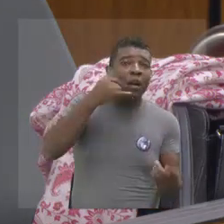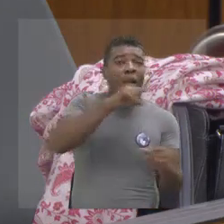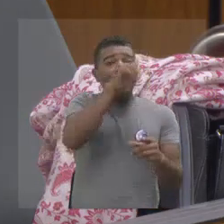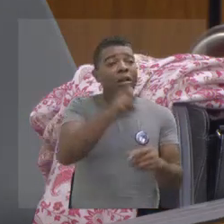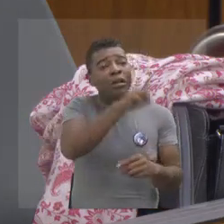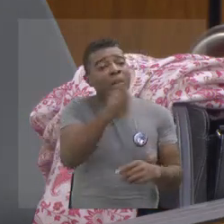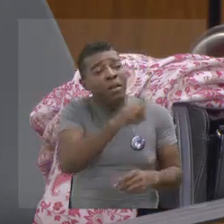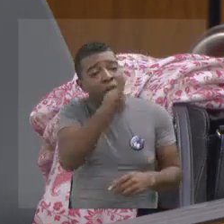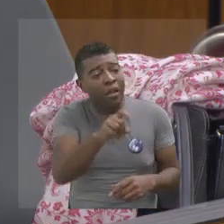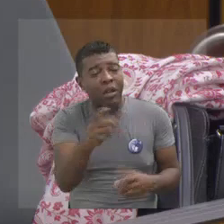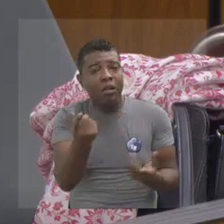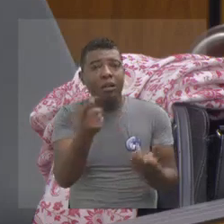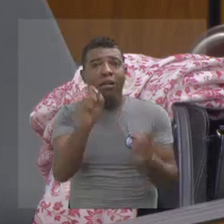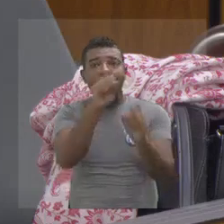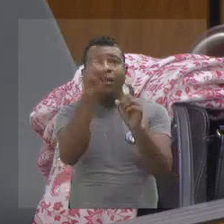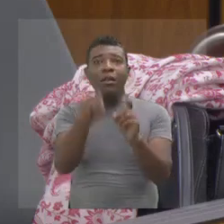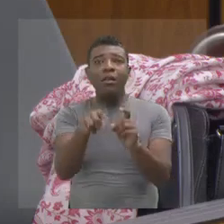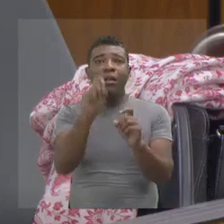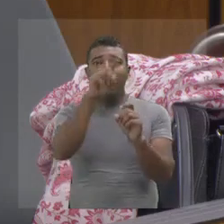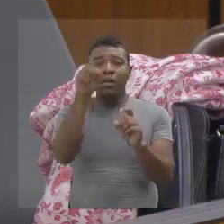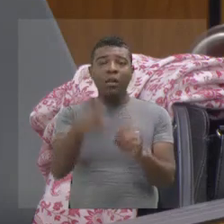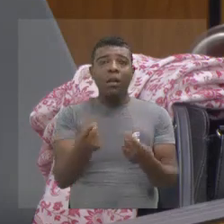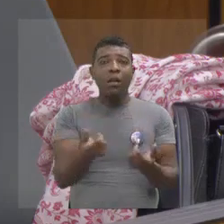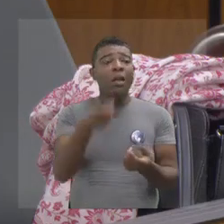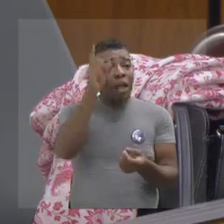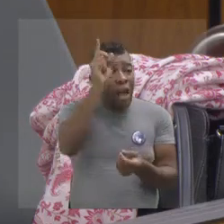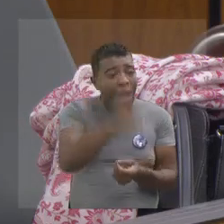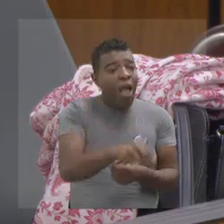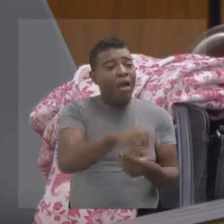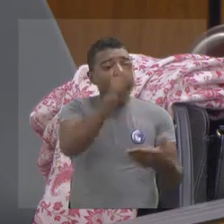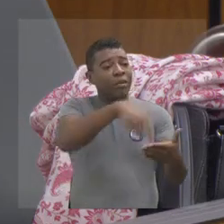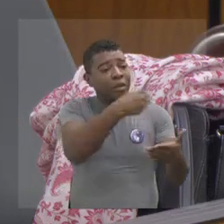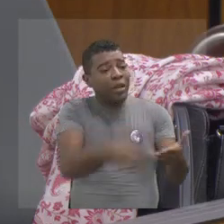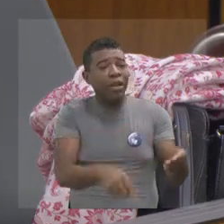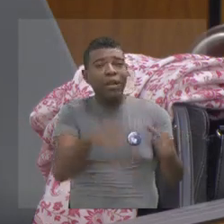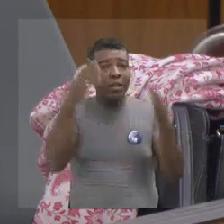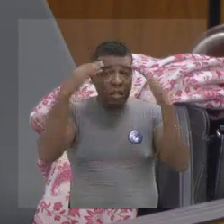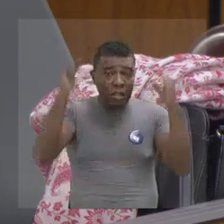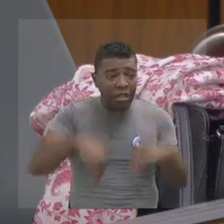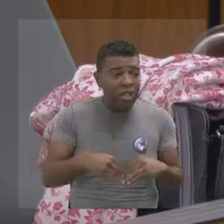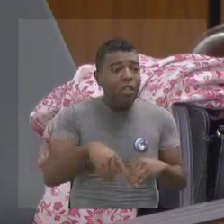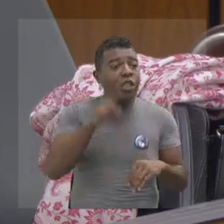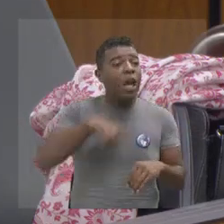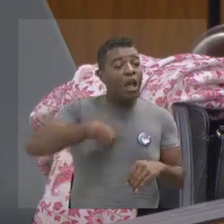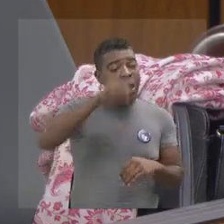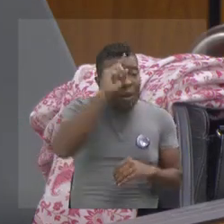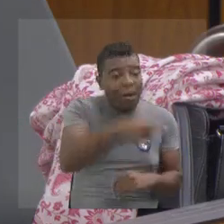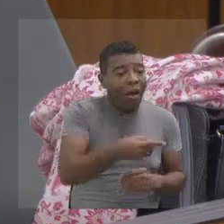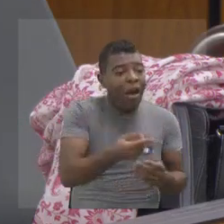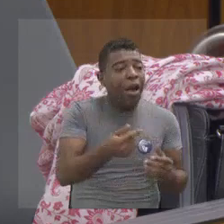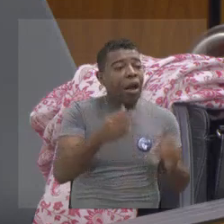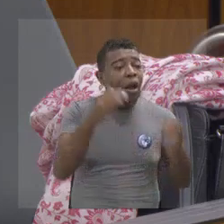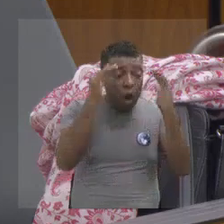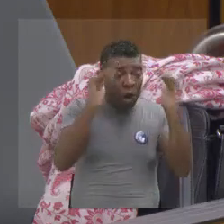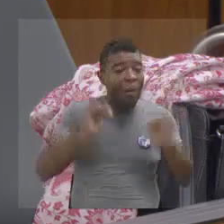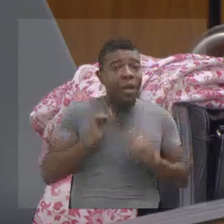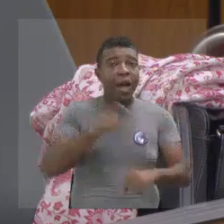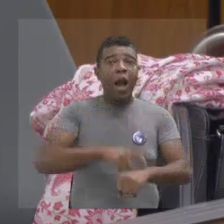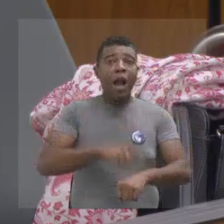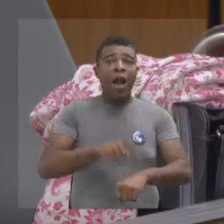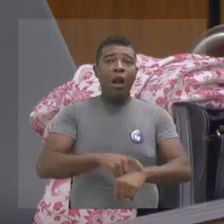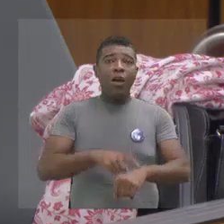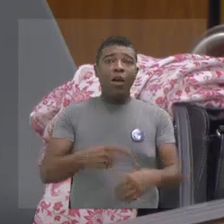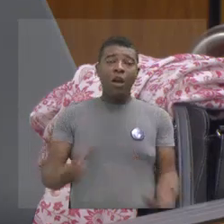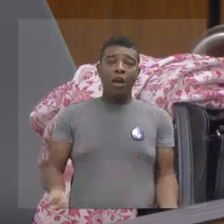interrogações é para declinar é uma ordem comprar agora é importante dizer secretária que os servidores